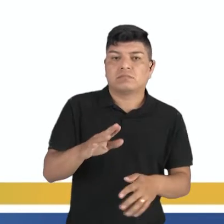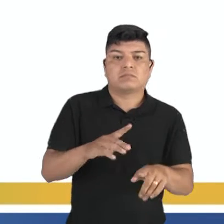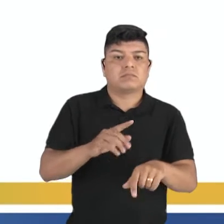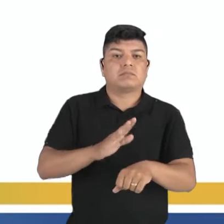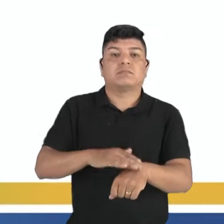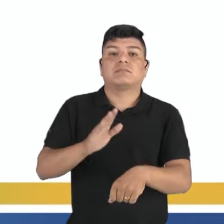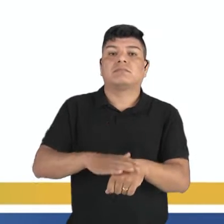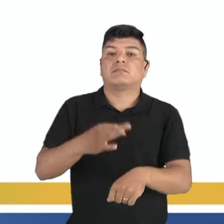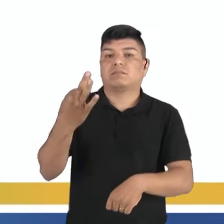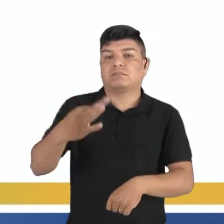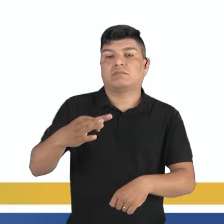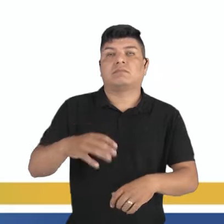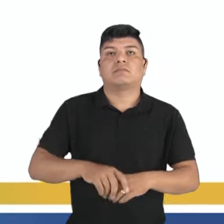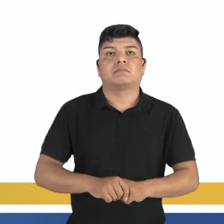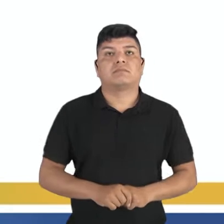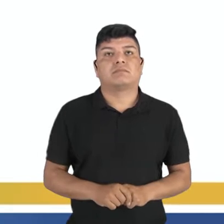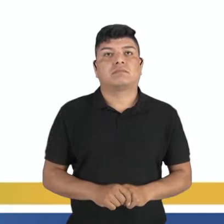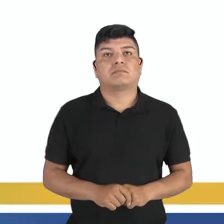mais adequado.